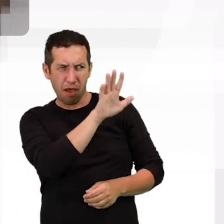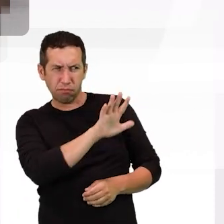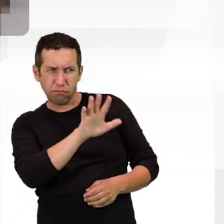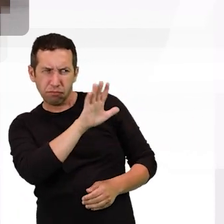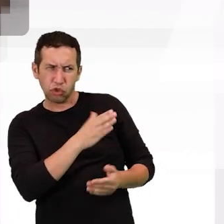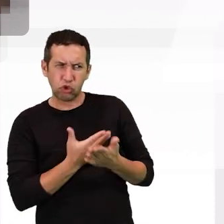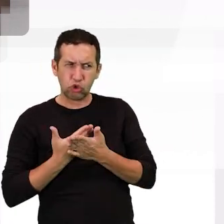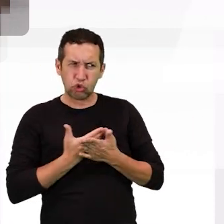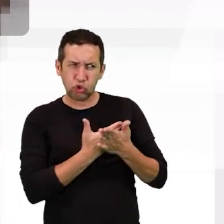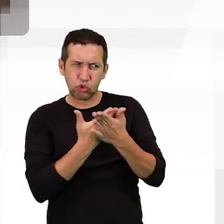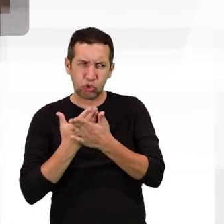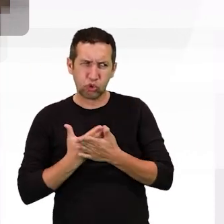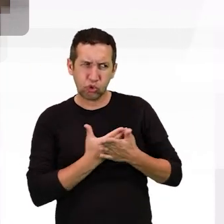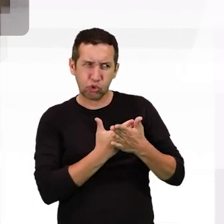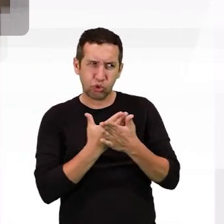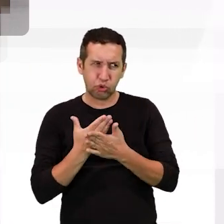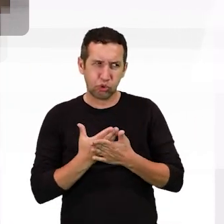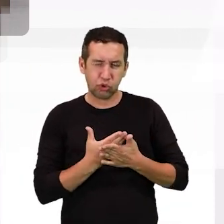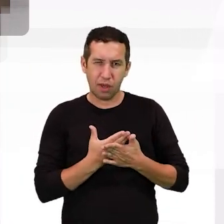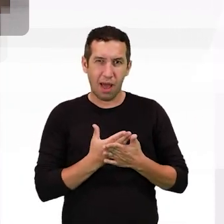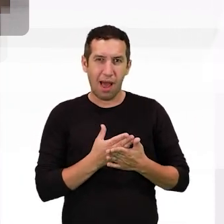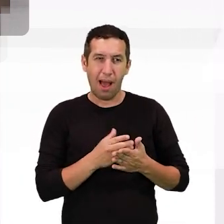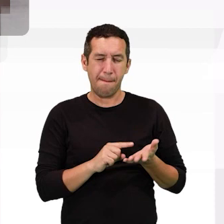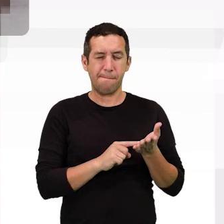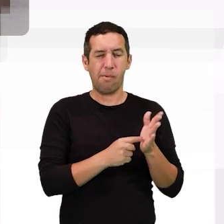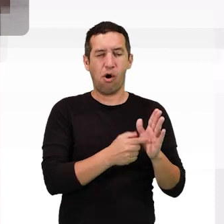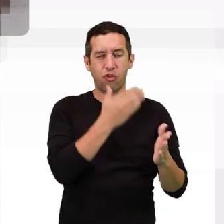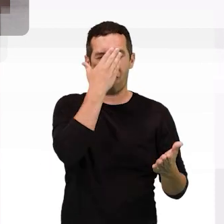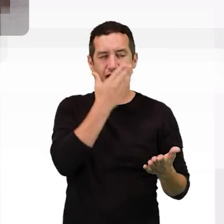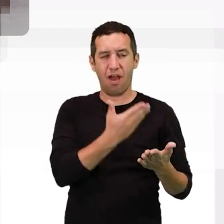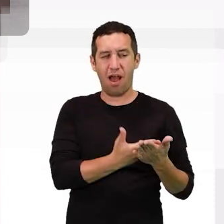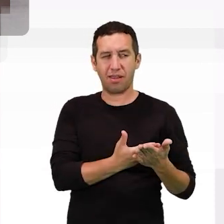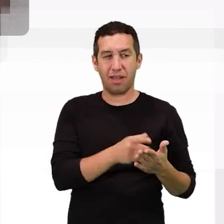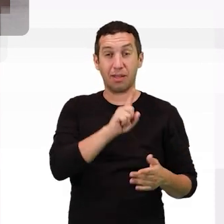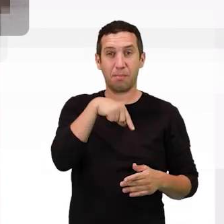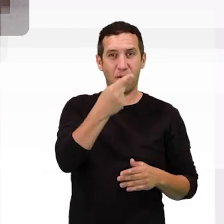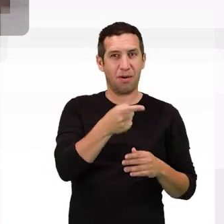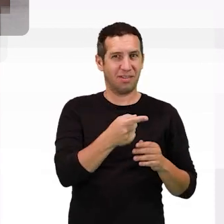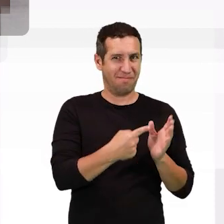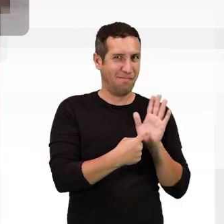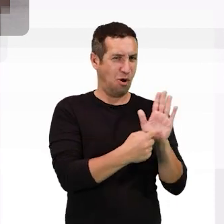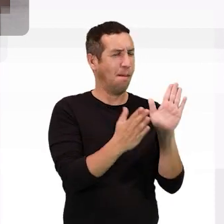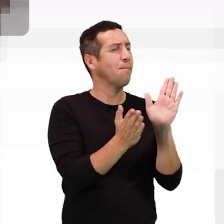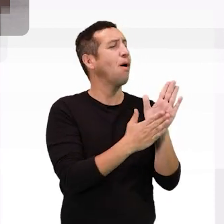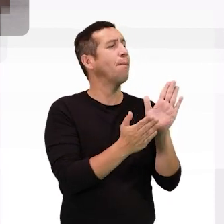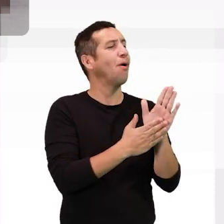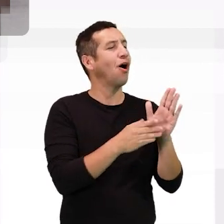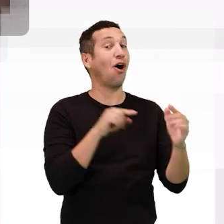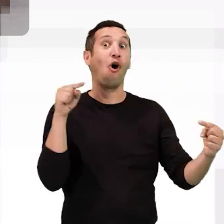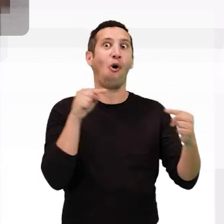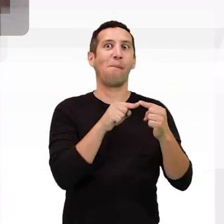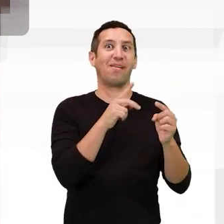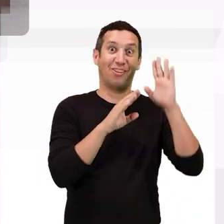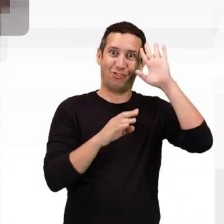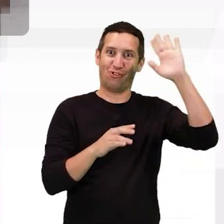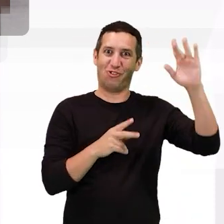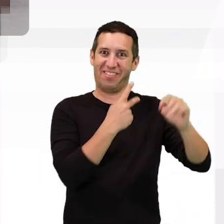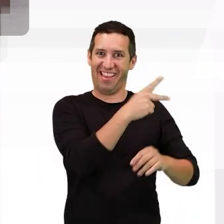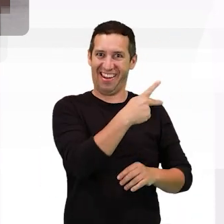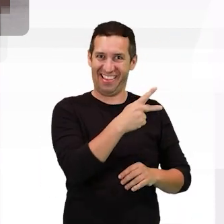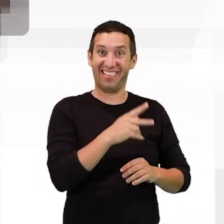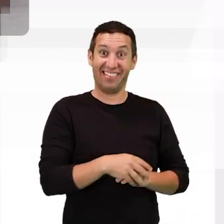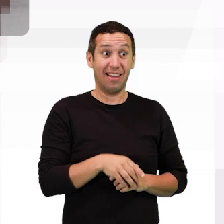estudam bem as suas vítimas, eles criam um elo de confiança e fazem uma proposta que tem relação com o